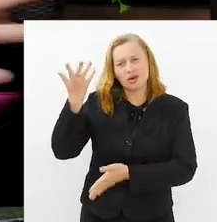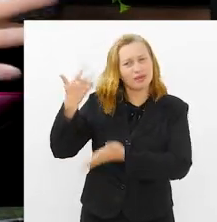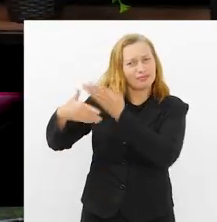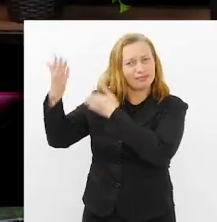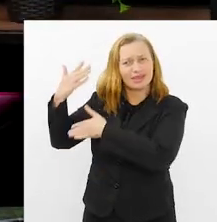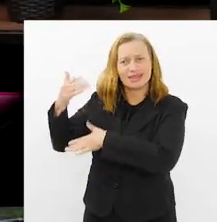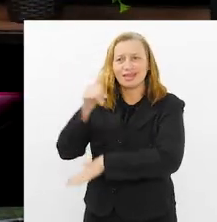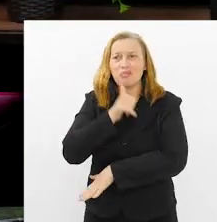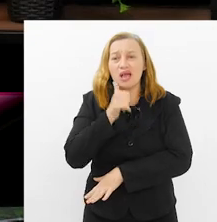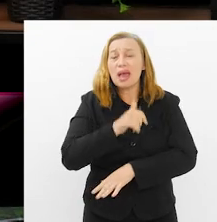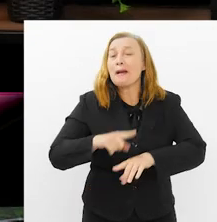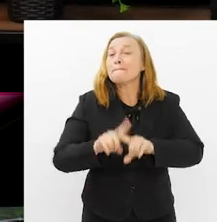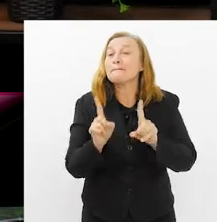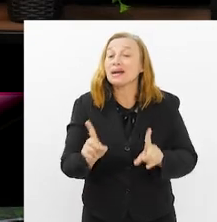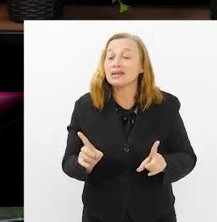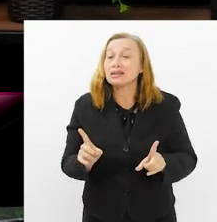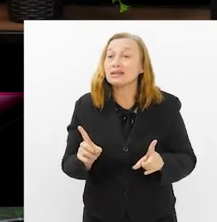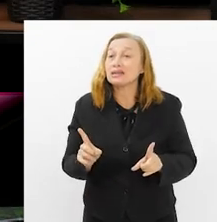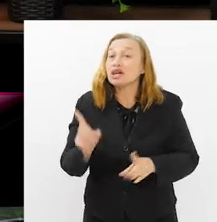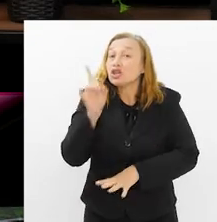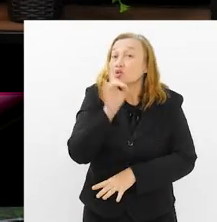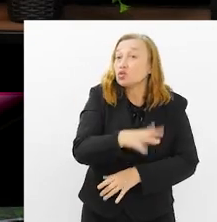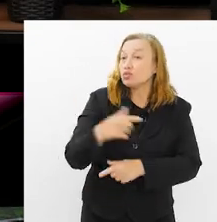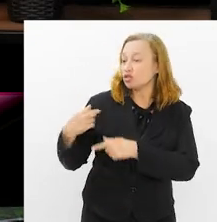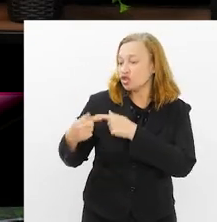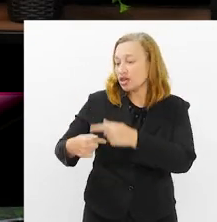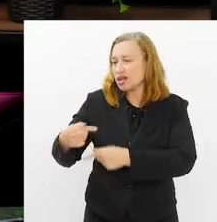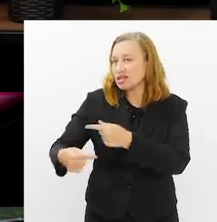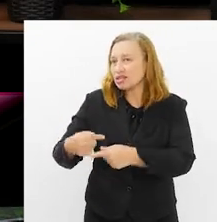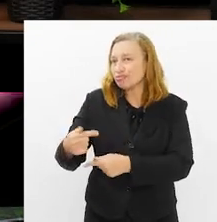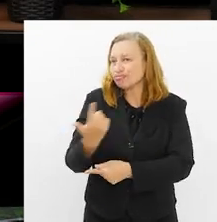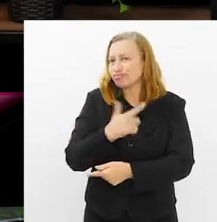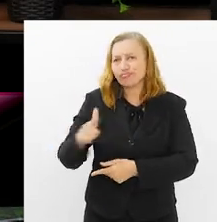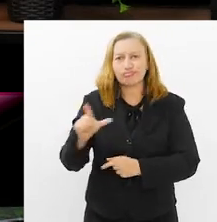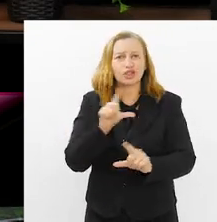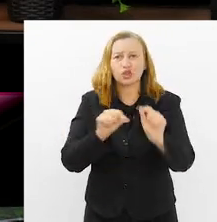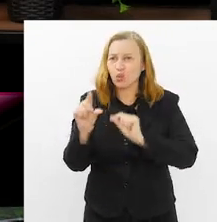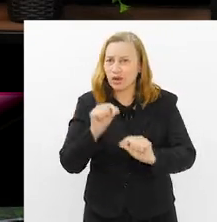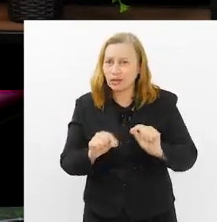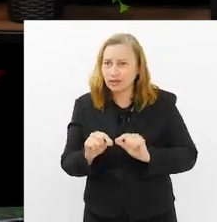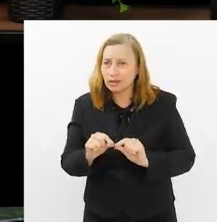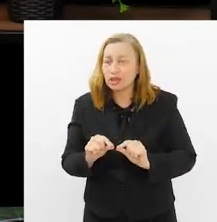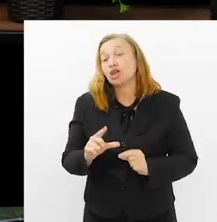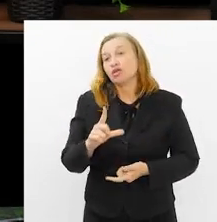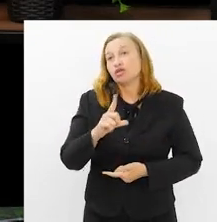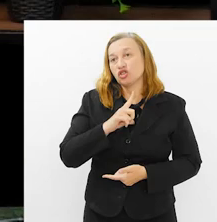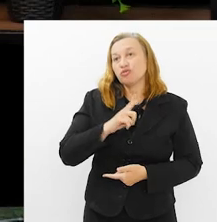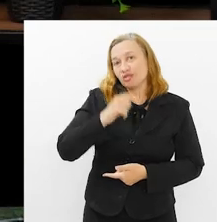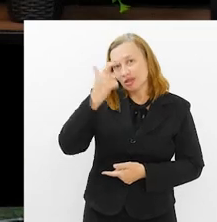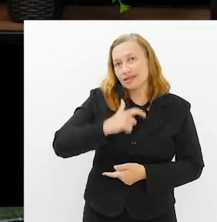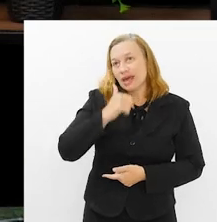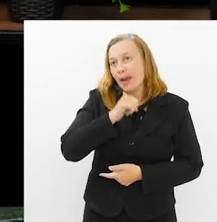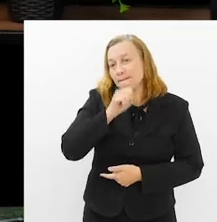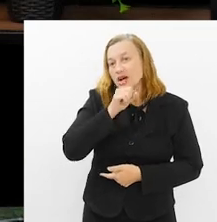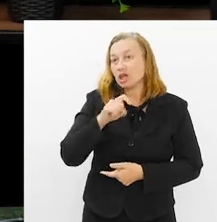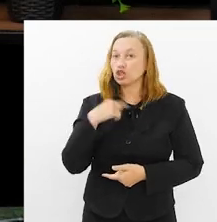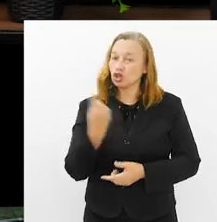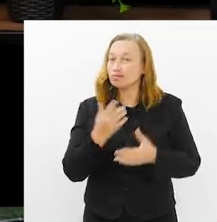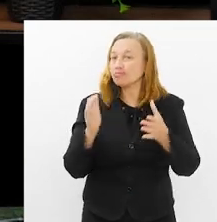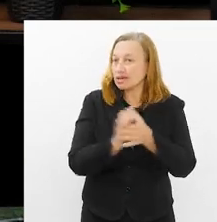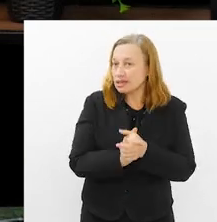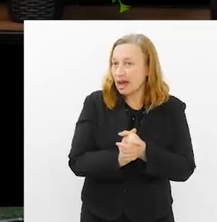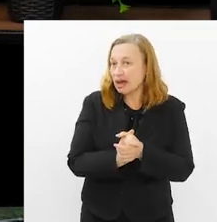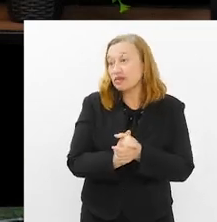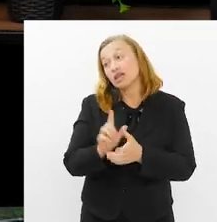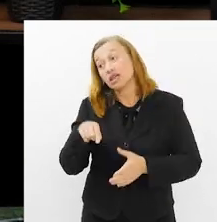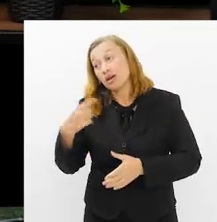a história da mulher, mas das últimas gerações a gente não tem escolha. Nós tínhamos que ser mães, nós casávamos e tínhamos